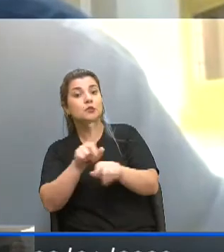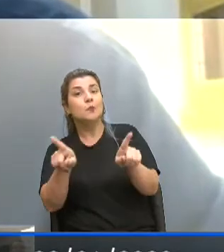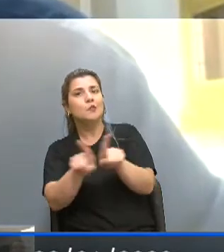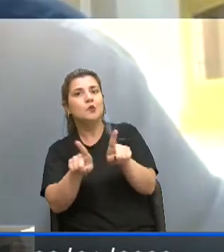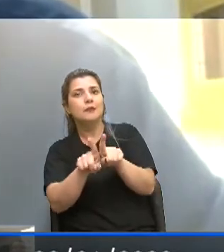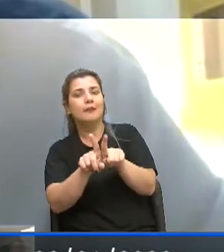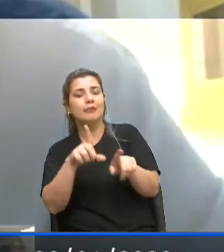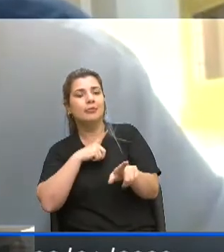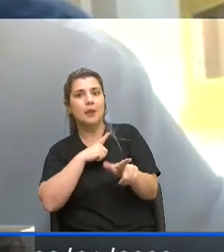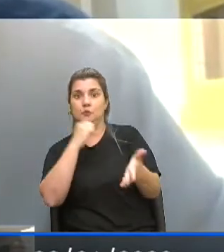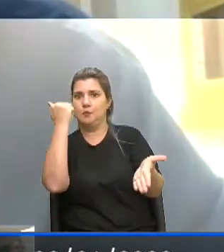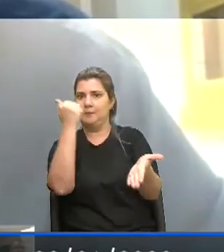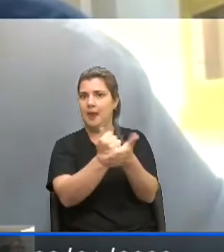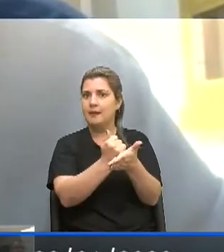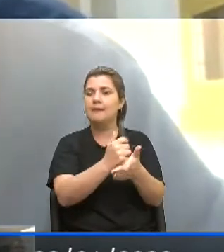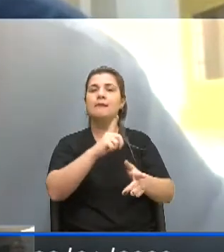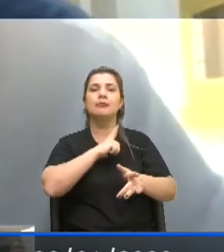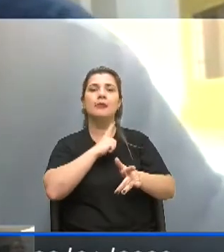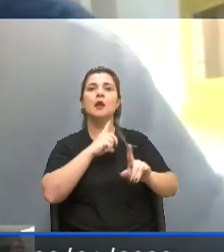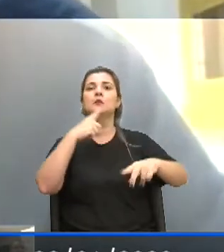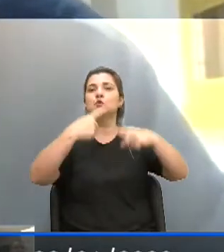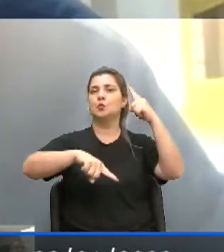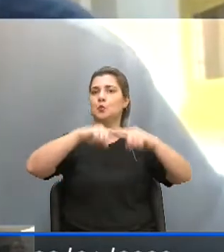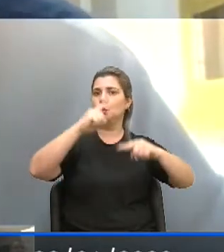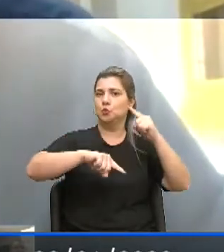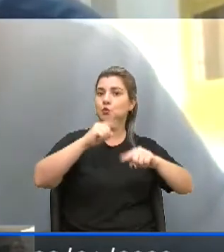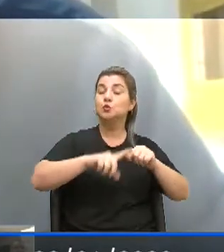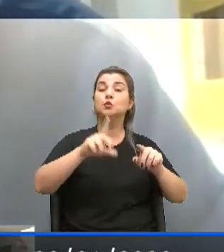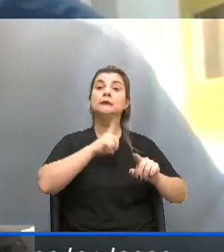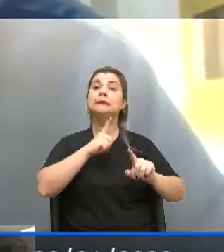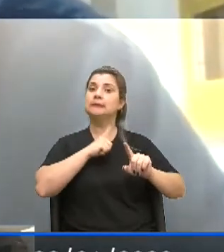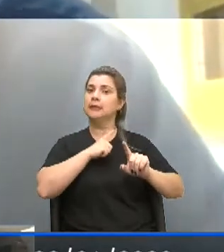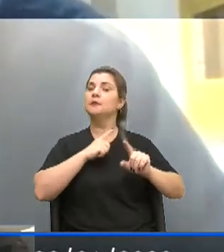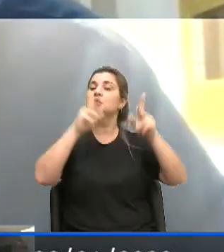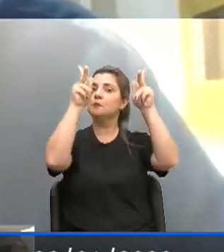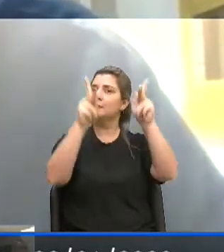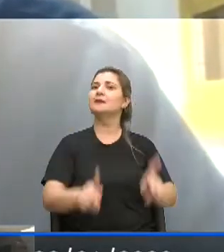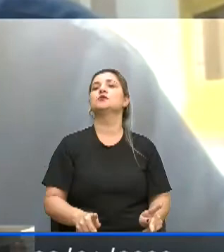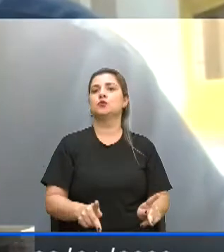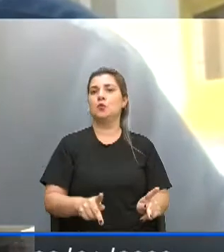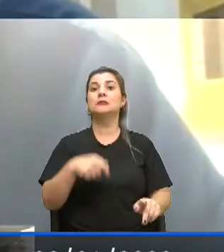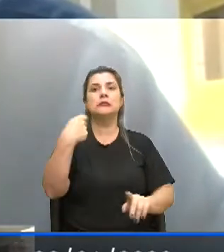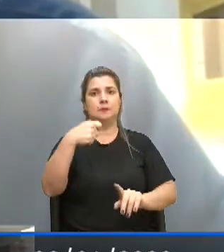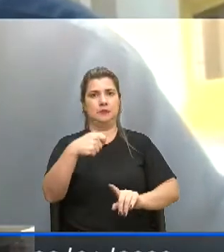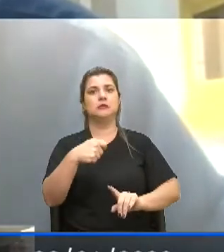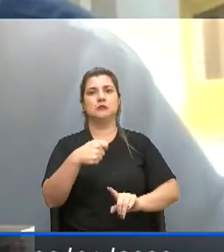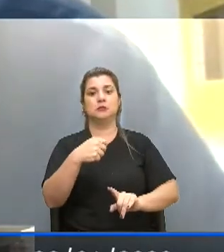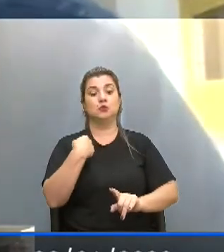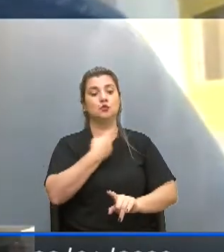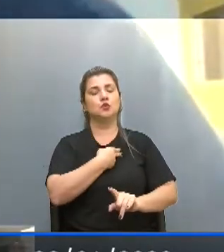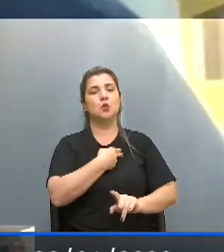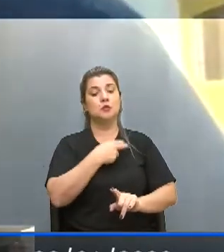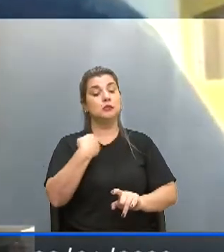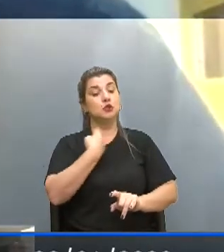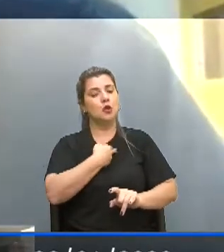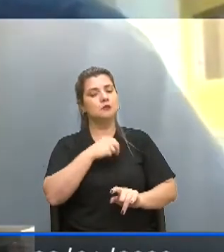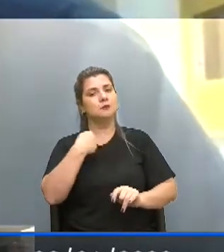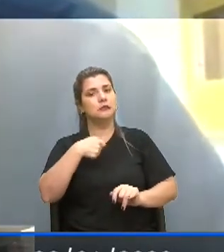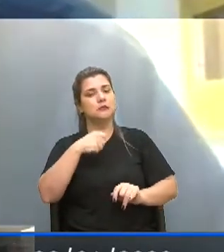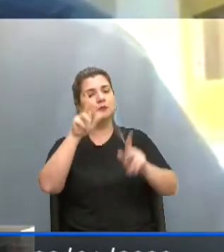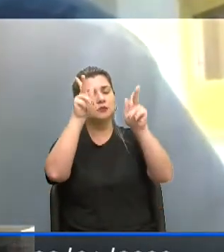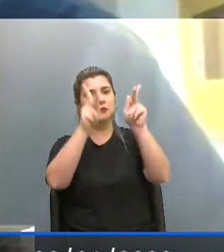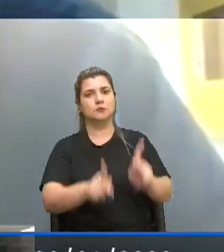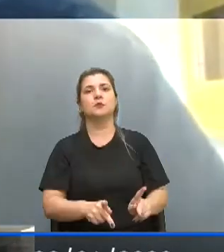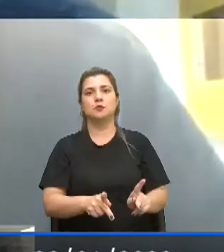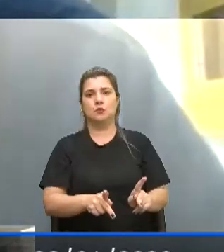tem as pessoas, e sem pessoas não se faz nada. Então, nós somos muito conscientes disso. Inclusive, hoje, na nossa reunião, debatemos muito e sugerimos